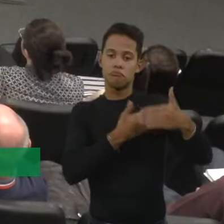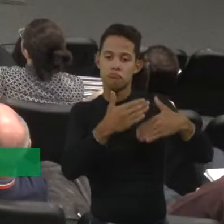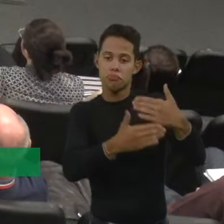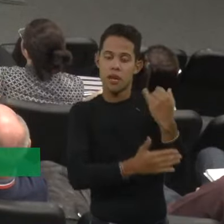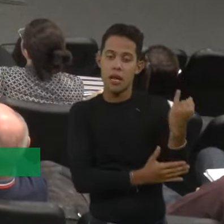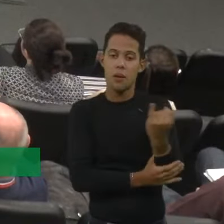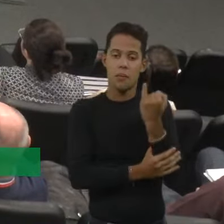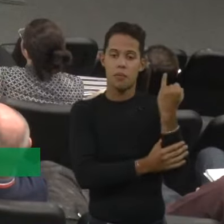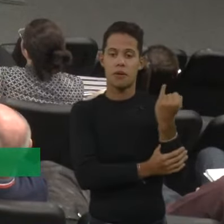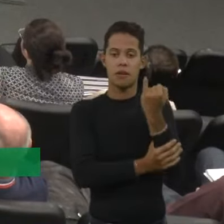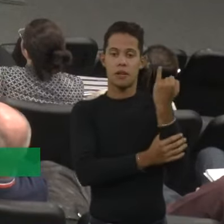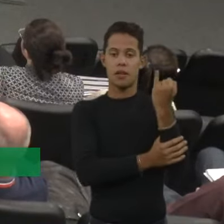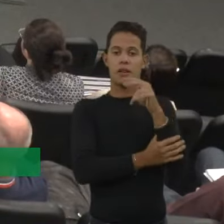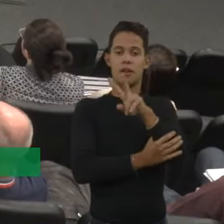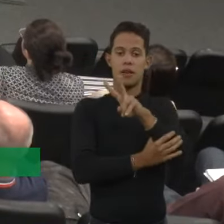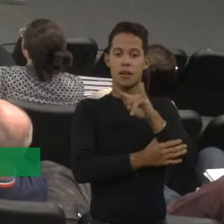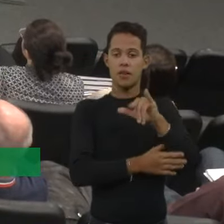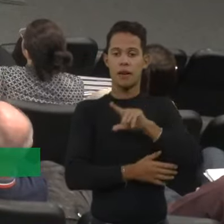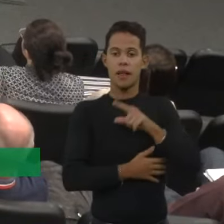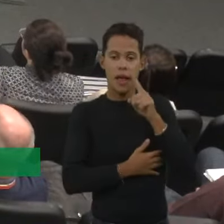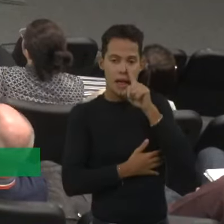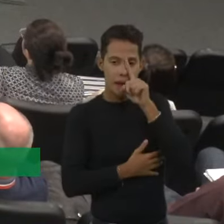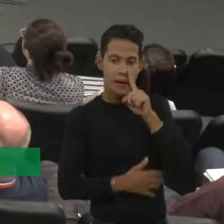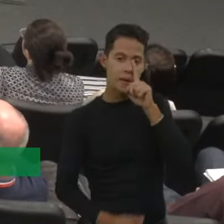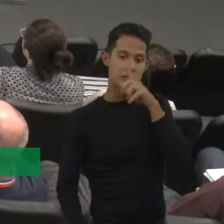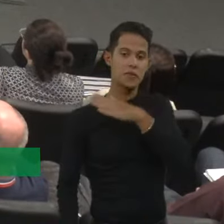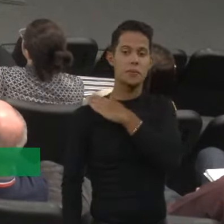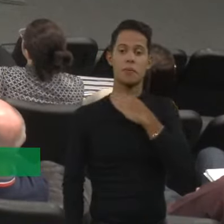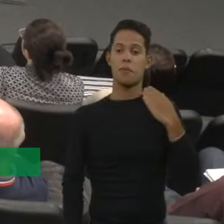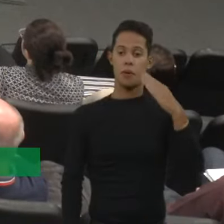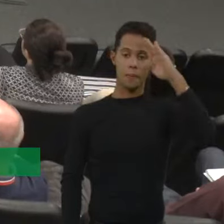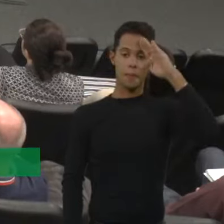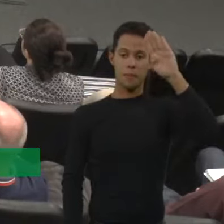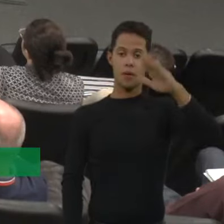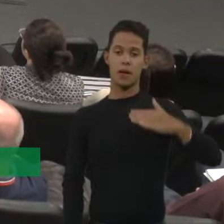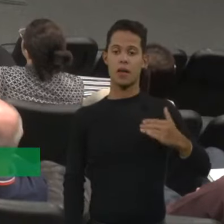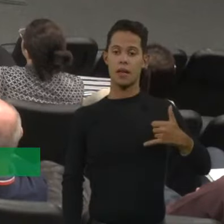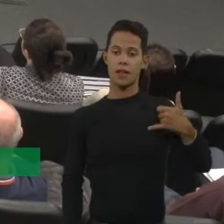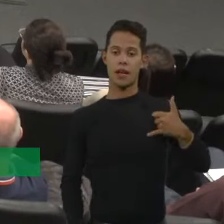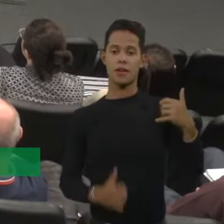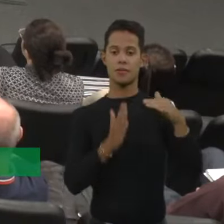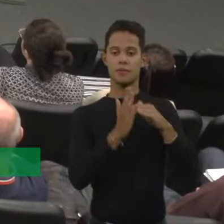a riscos de óbito, principalmente no 1º ano de vida.